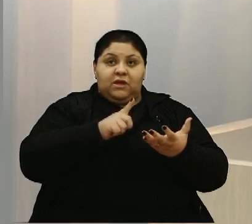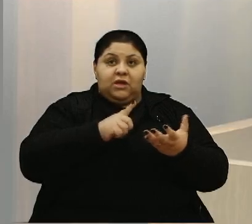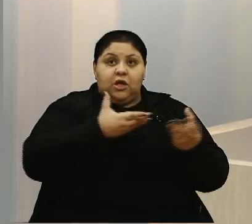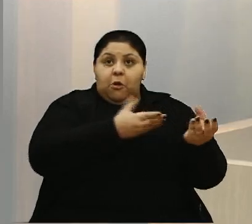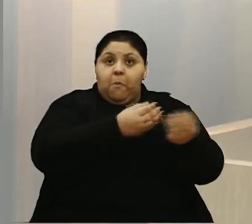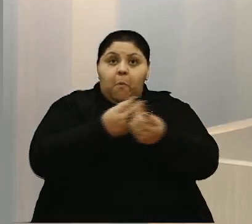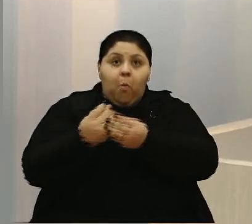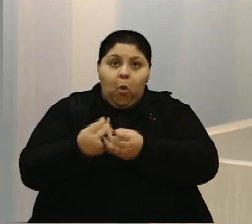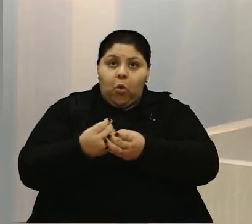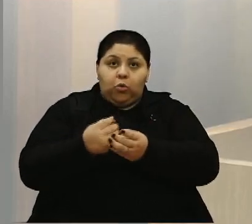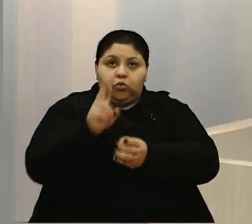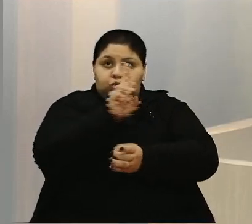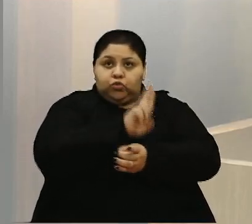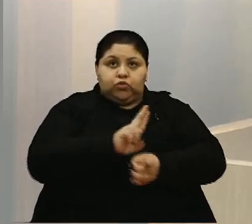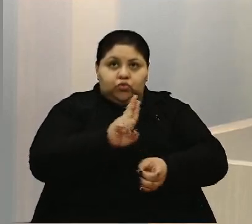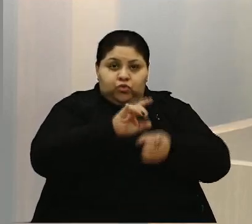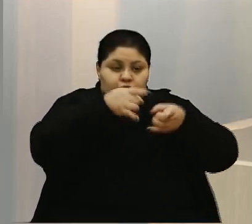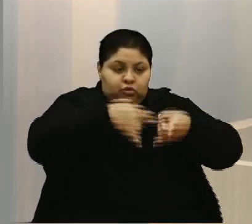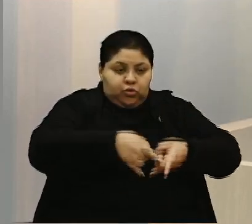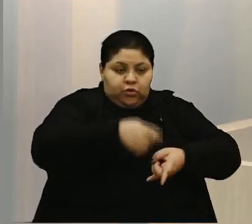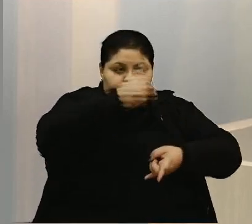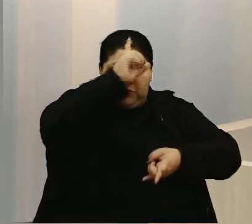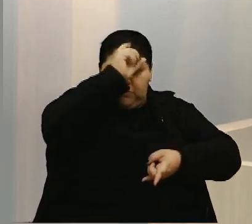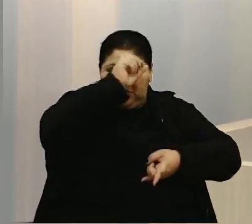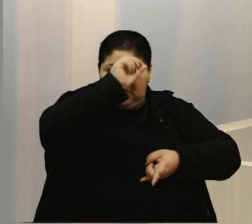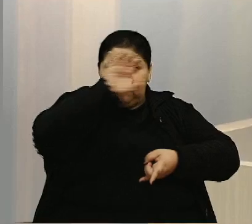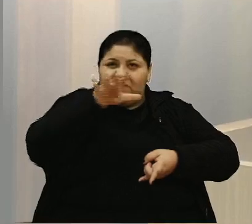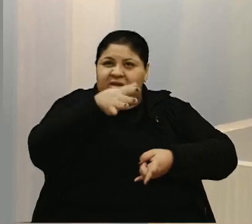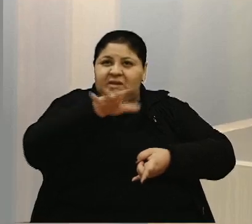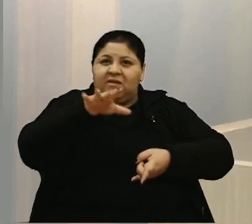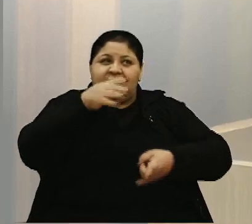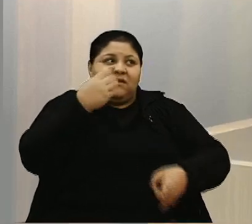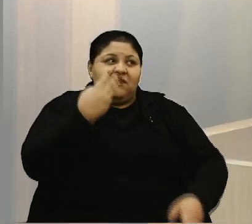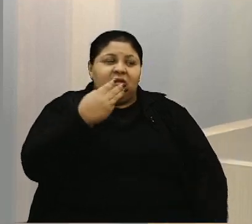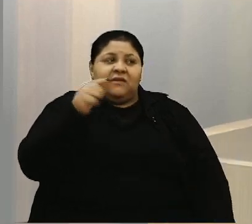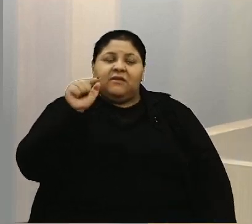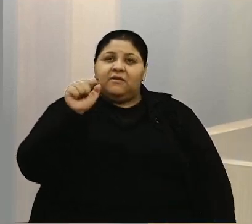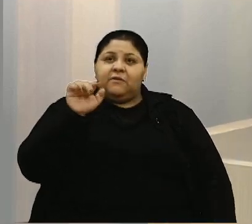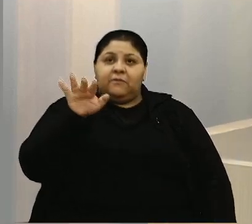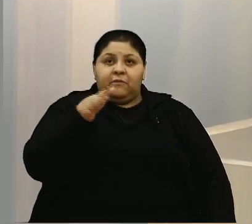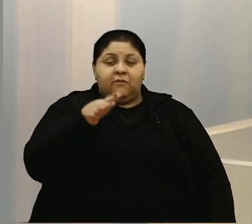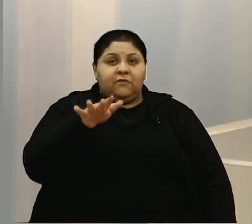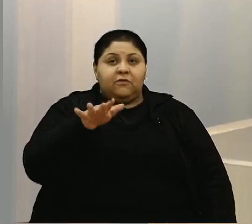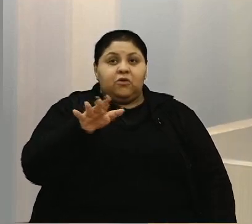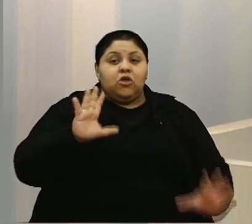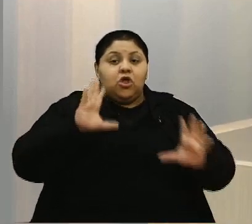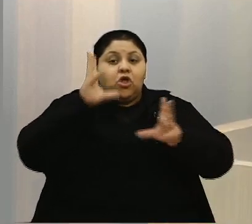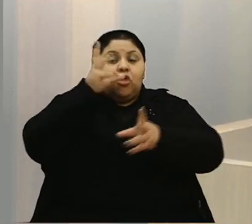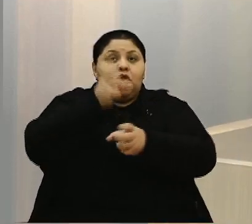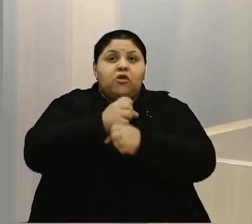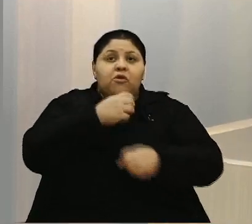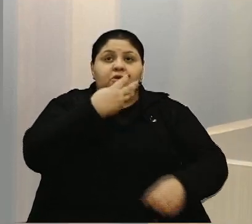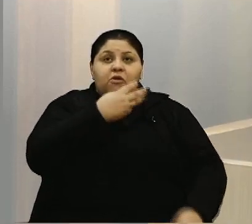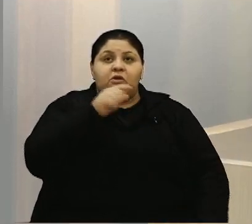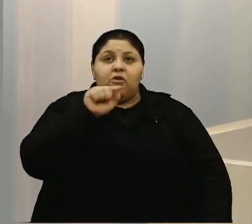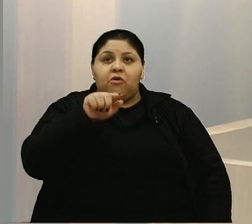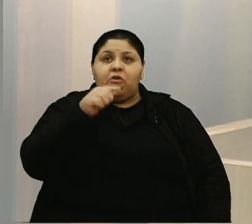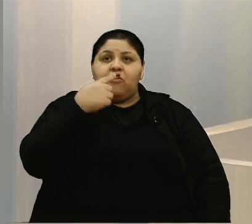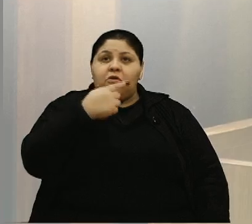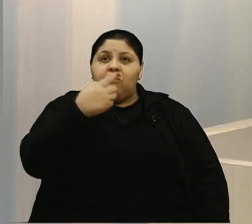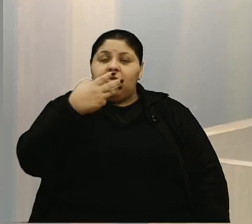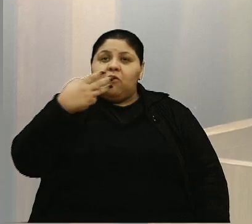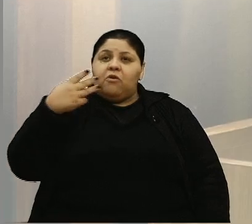hospitalar, a gente teve uma média de 3.100, uma média não, um total de